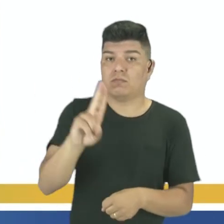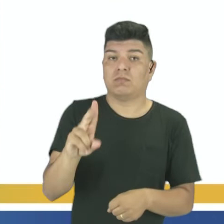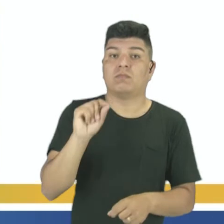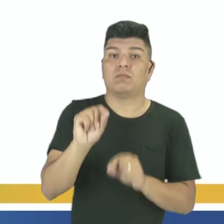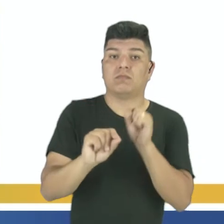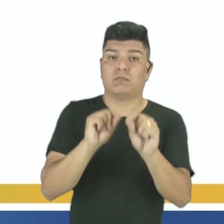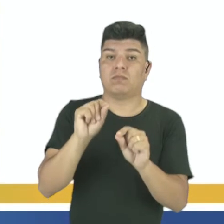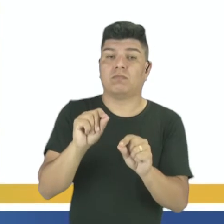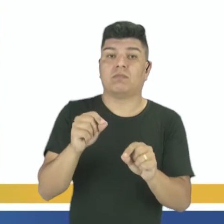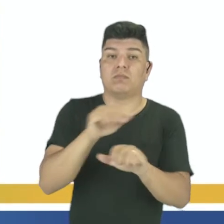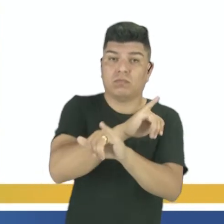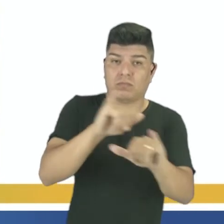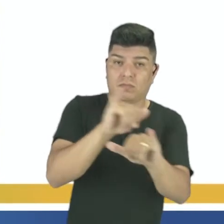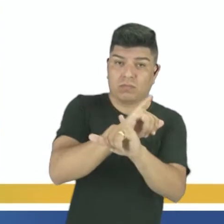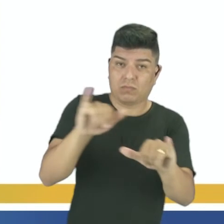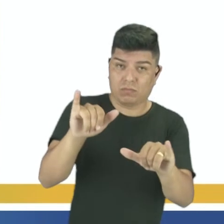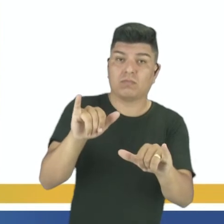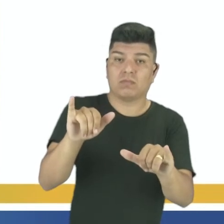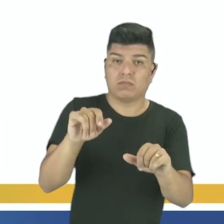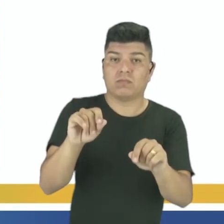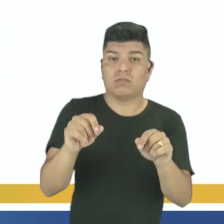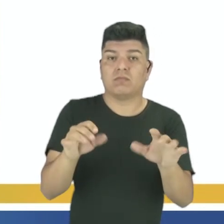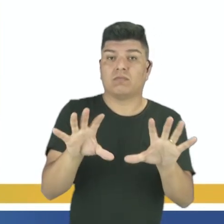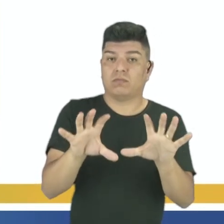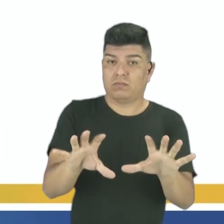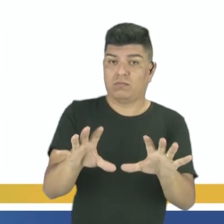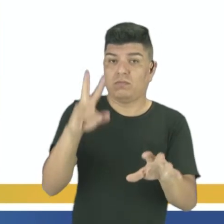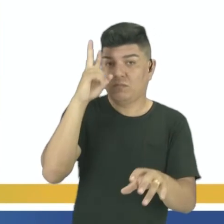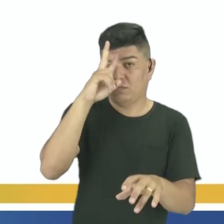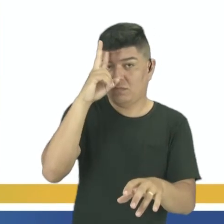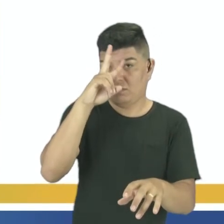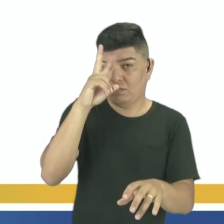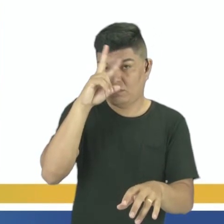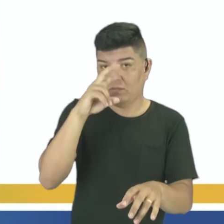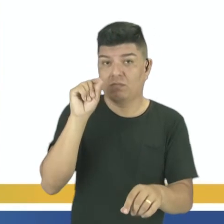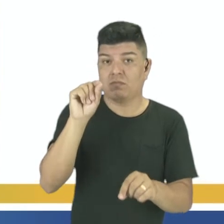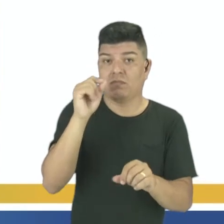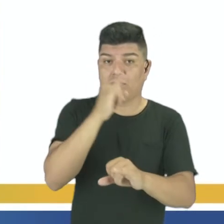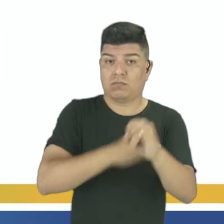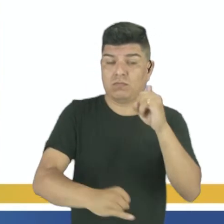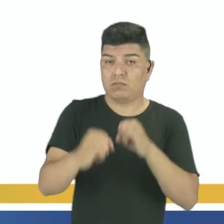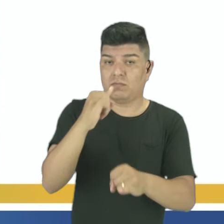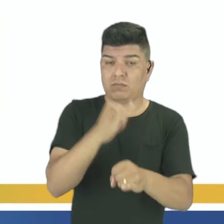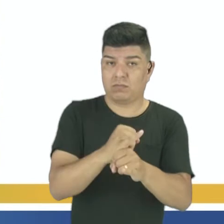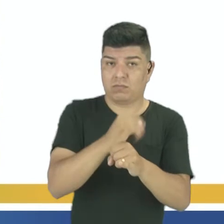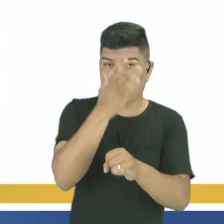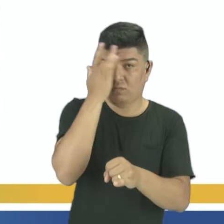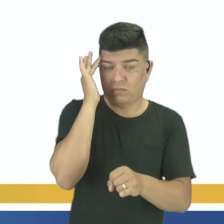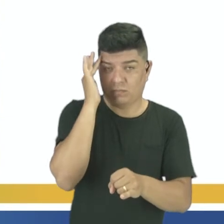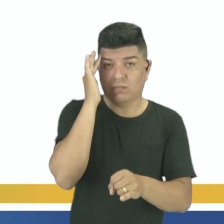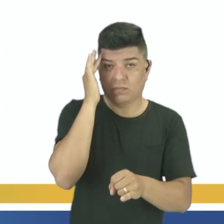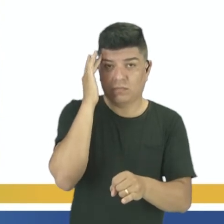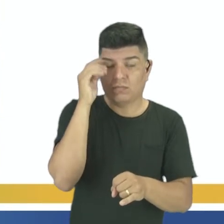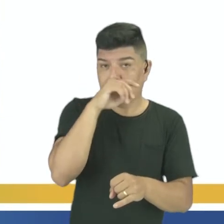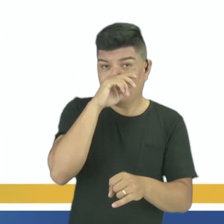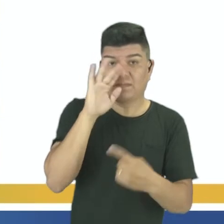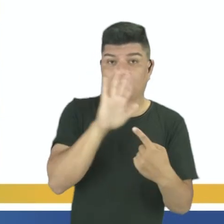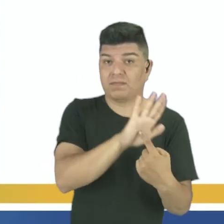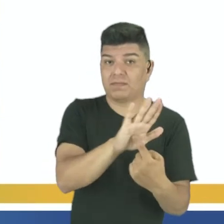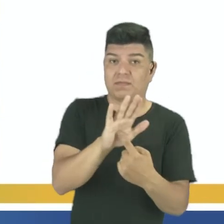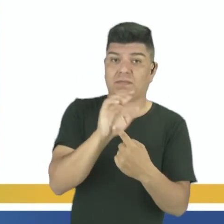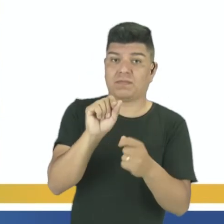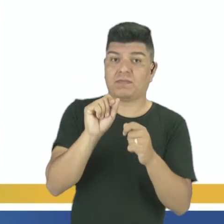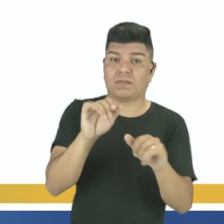programas e anúncios publicitários de acordo com o histórico de navegação na internet das pessoas, direcionando